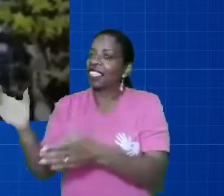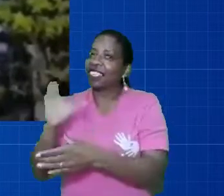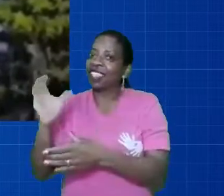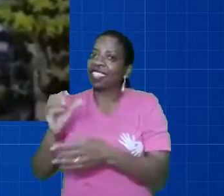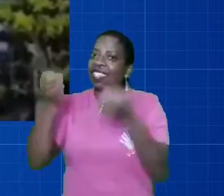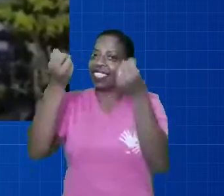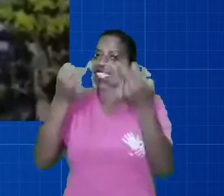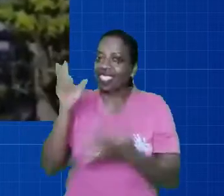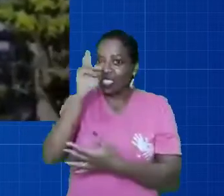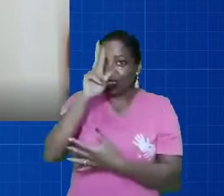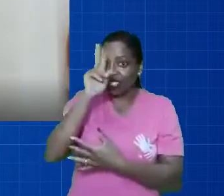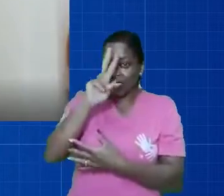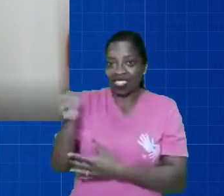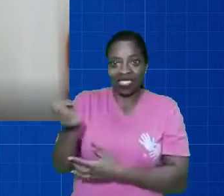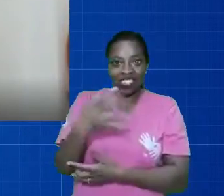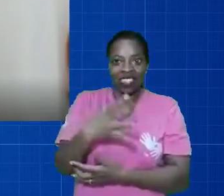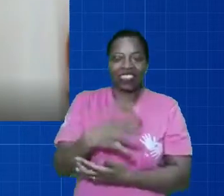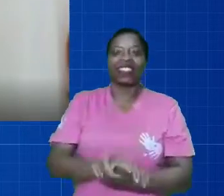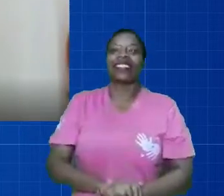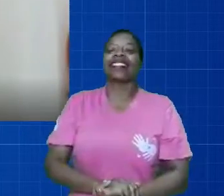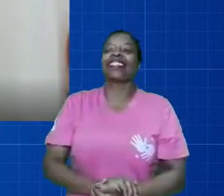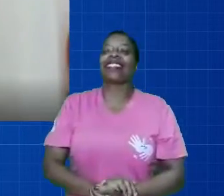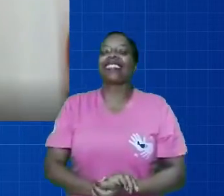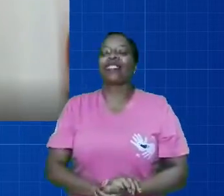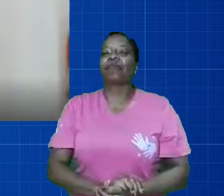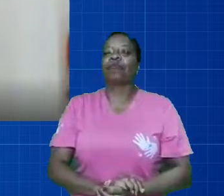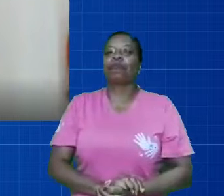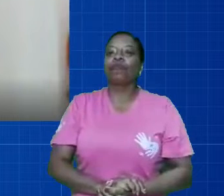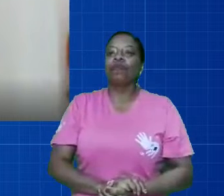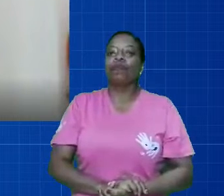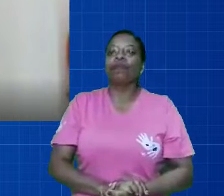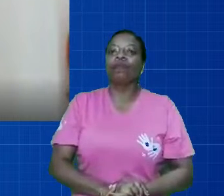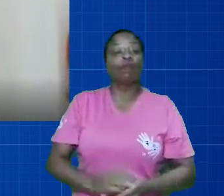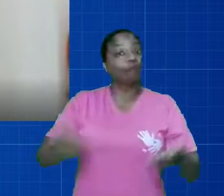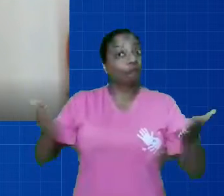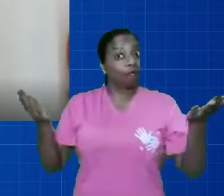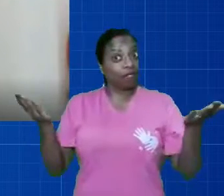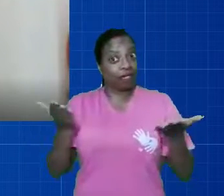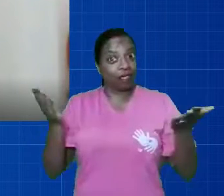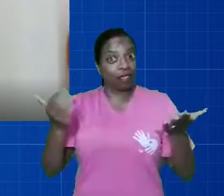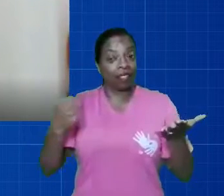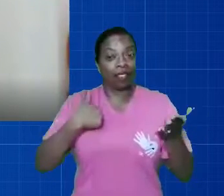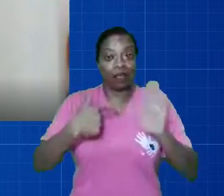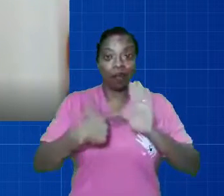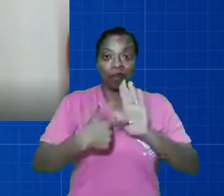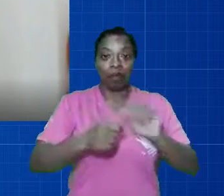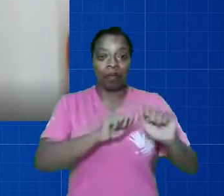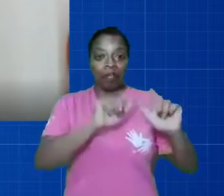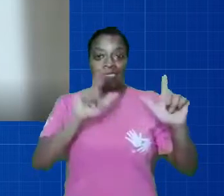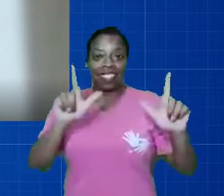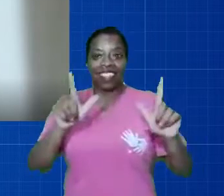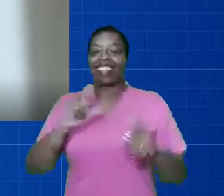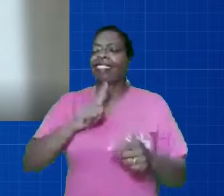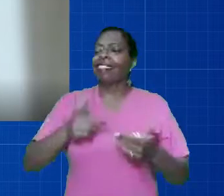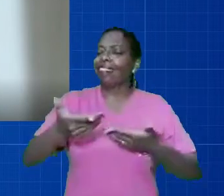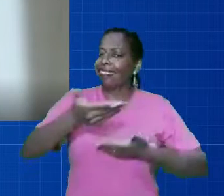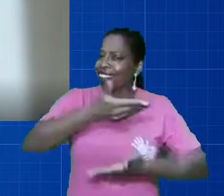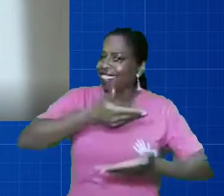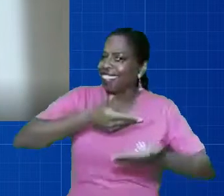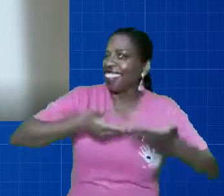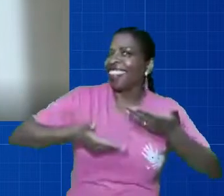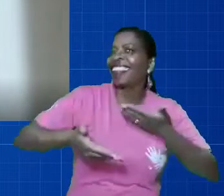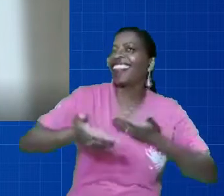próxima. O próximo slide, Lu, é exatamente uma memória sobre essa questão da troca. Ai, que